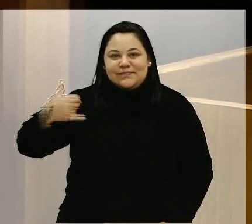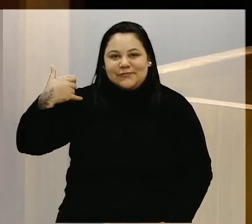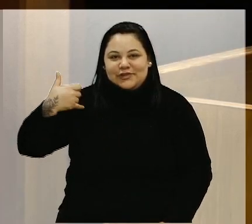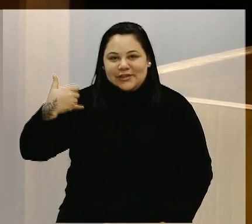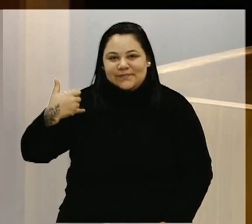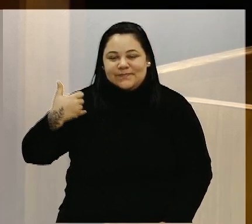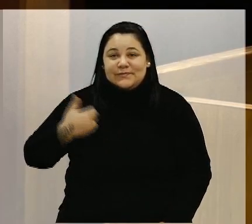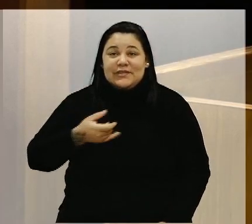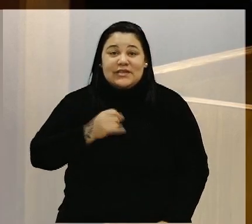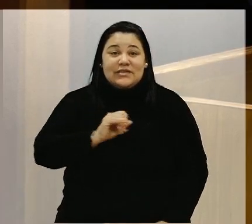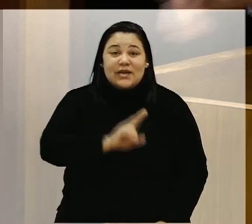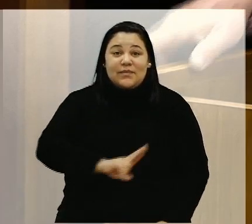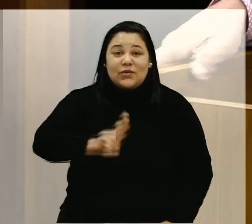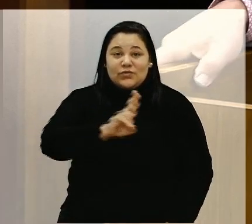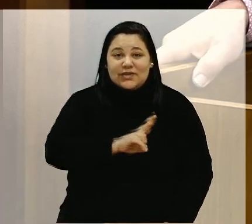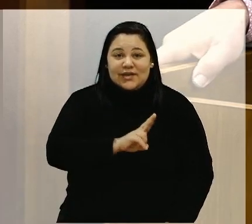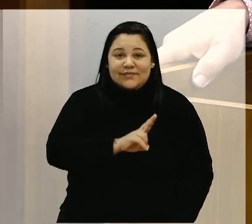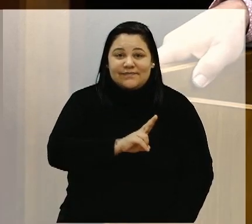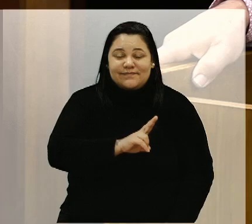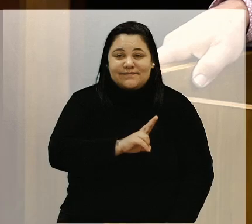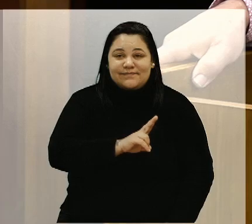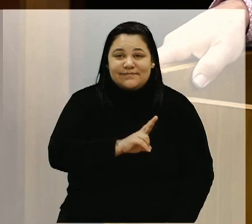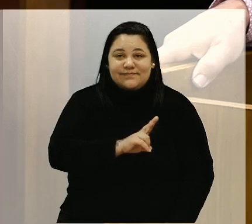da fraqueza das pessoas,